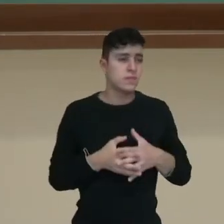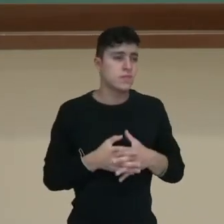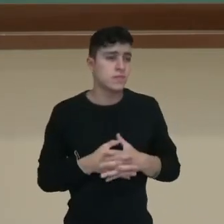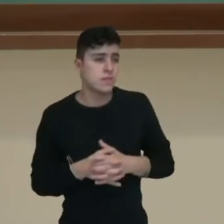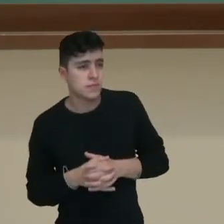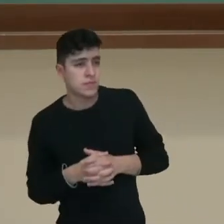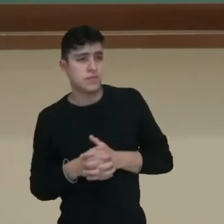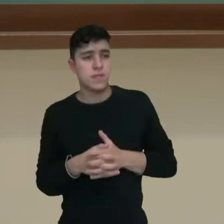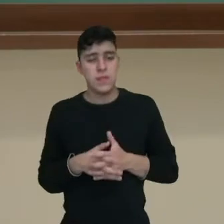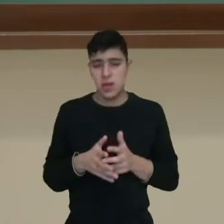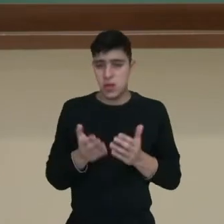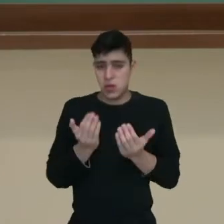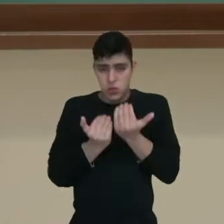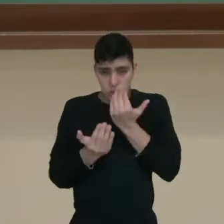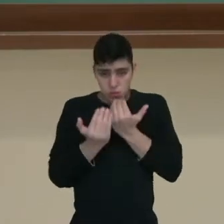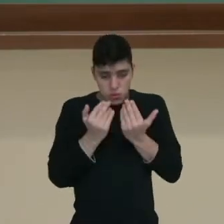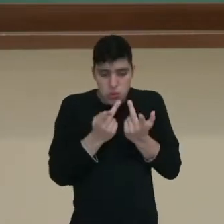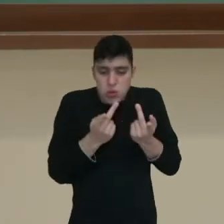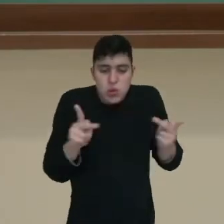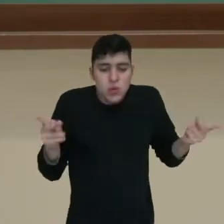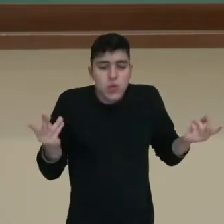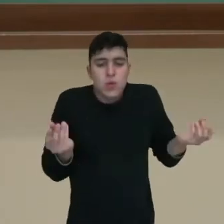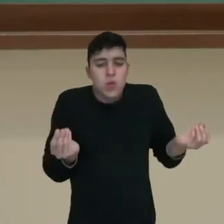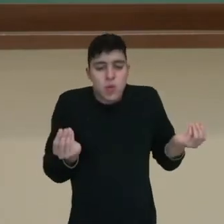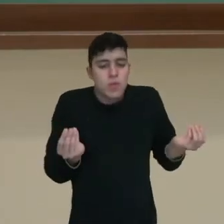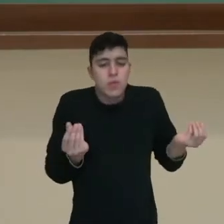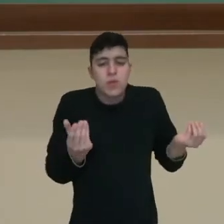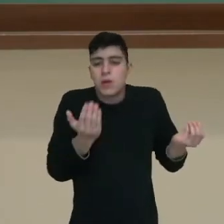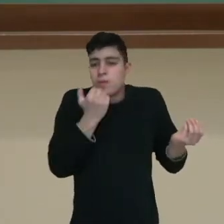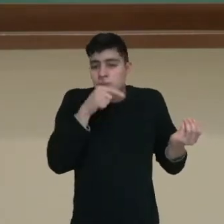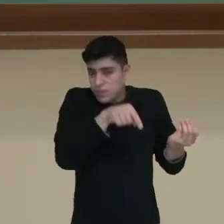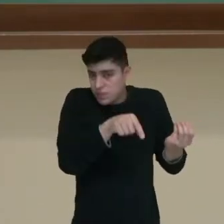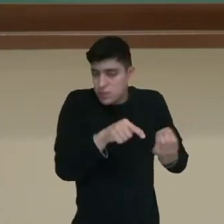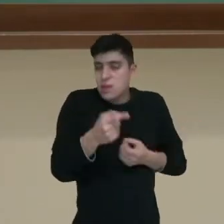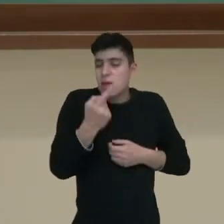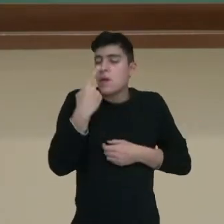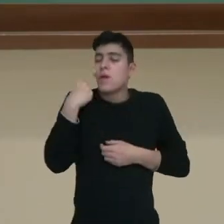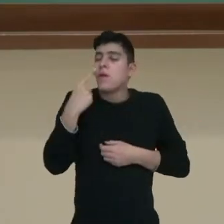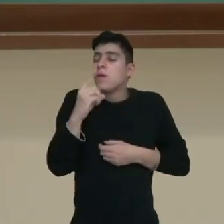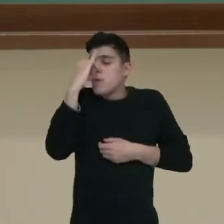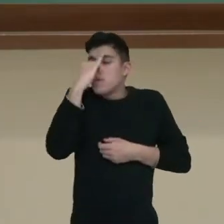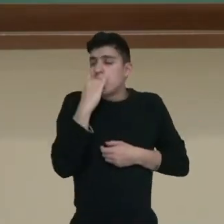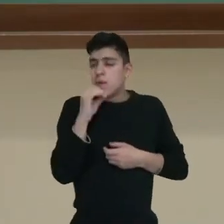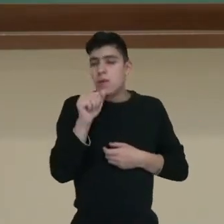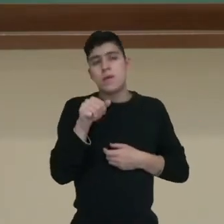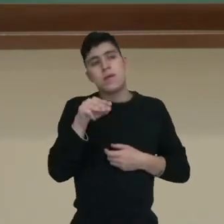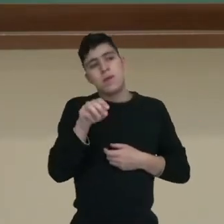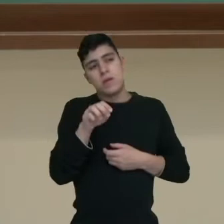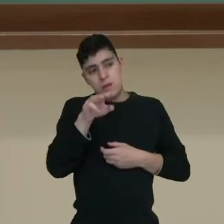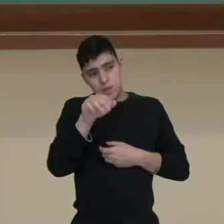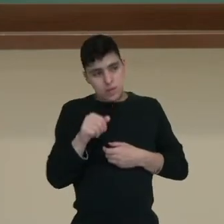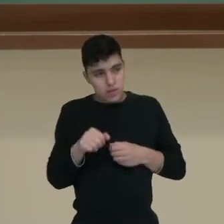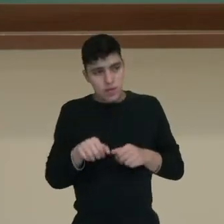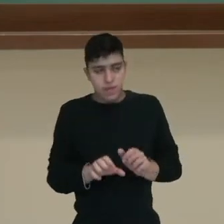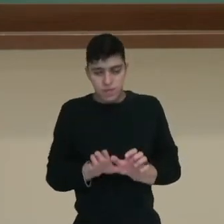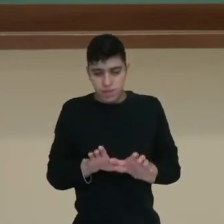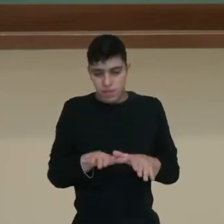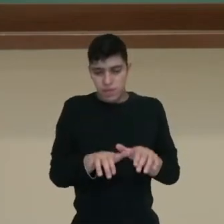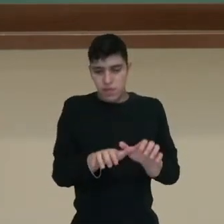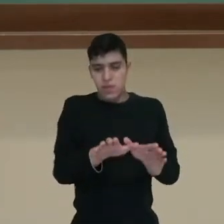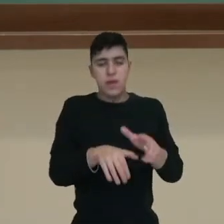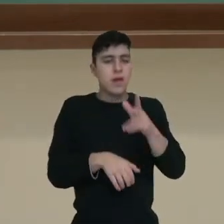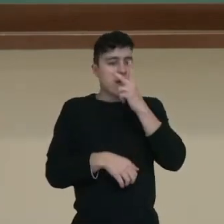Bom, a alimentação desses seres vivos, né? Eu vou dar um exemplo da ameba, né? A ameba, ela tem falsos pés,